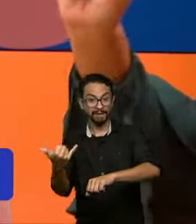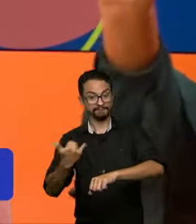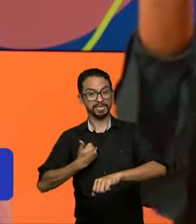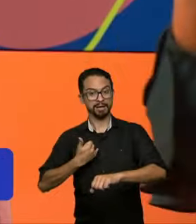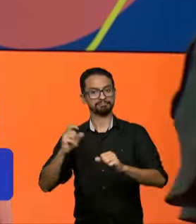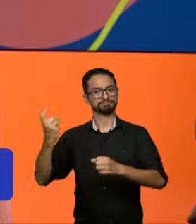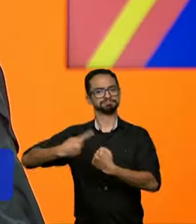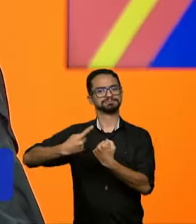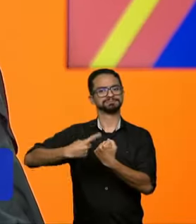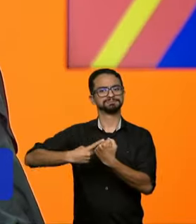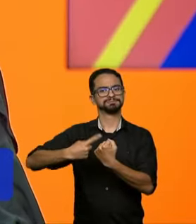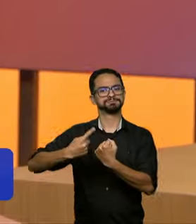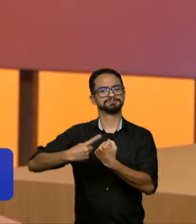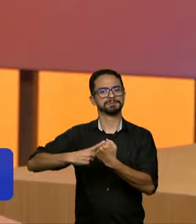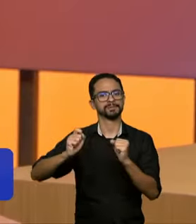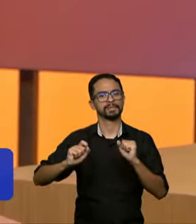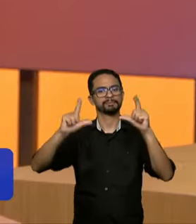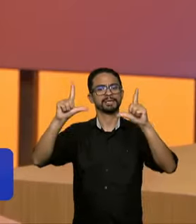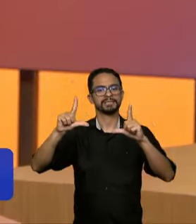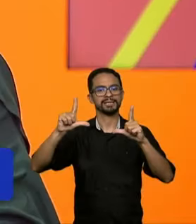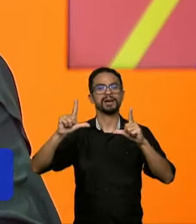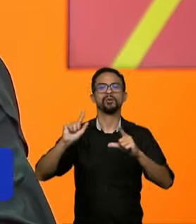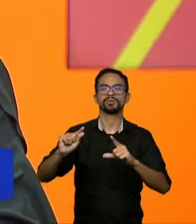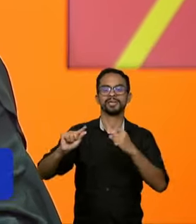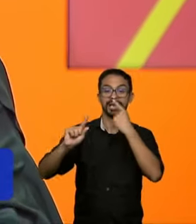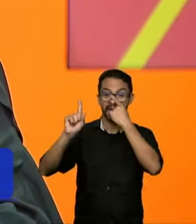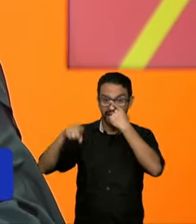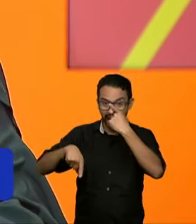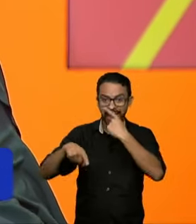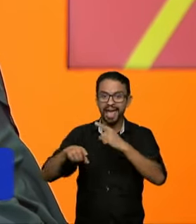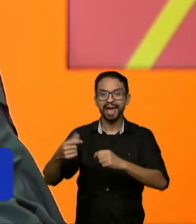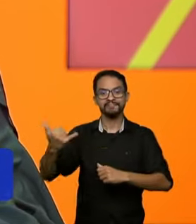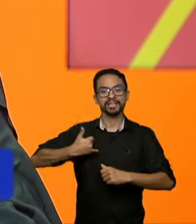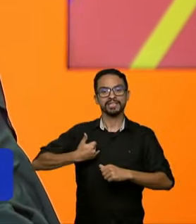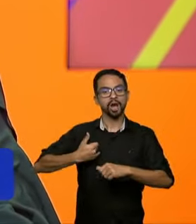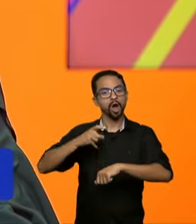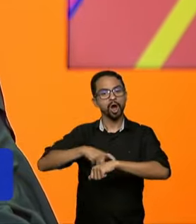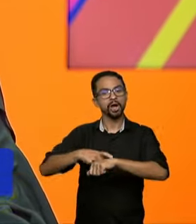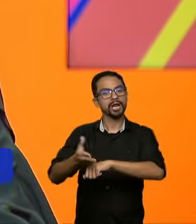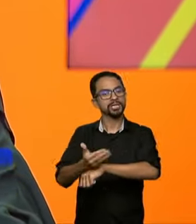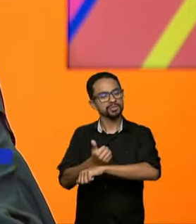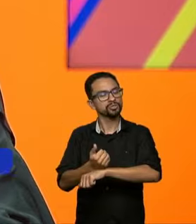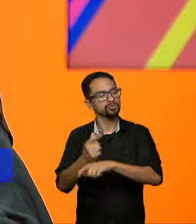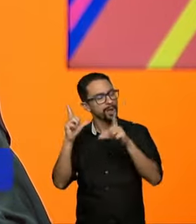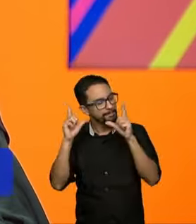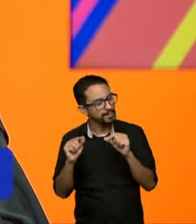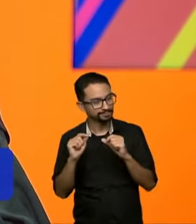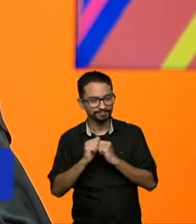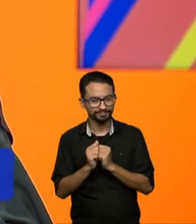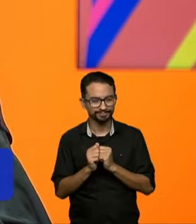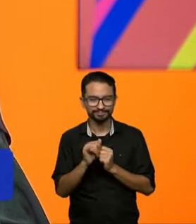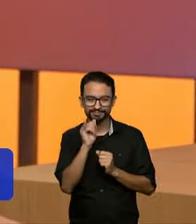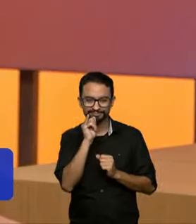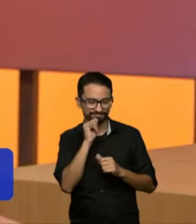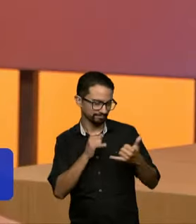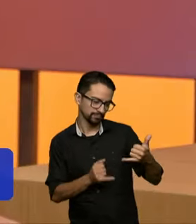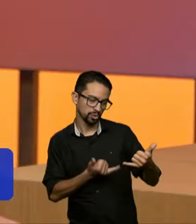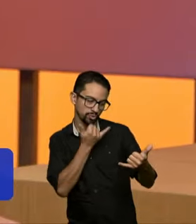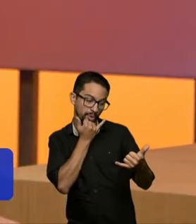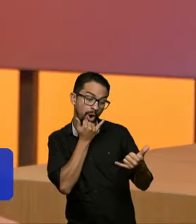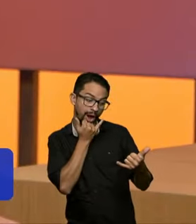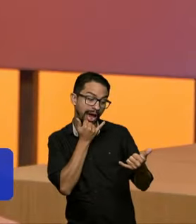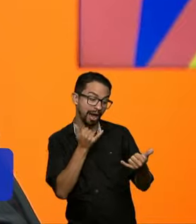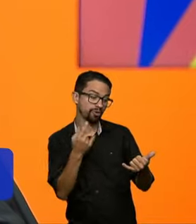sua hora de dormir. Ah. Por quê? Porque aí, uma hora antes, olha, tá na hora de esquecer Naninha, o telefone.